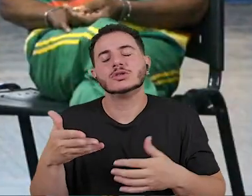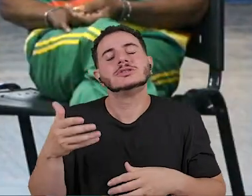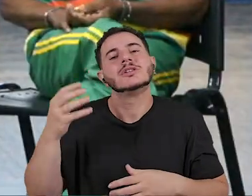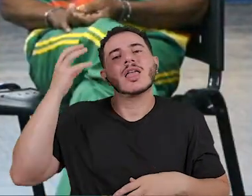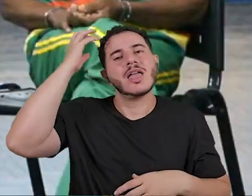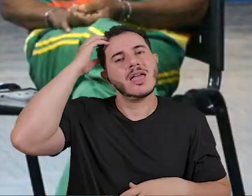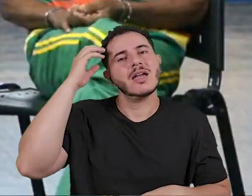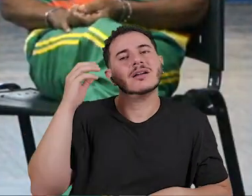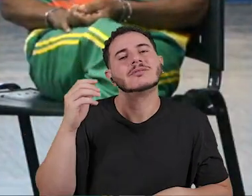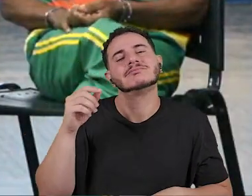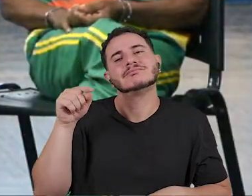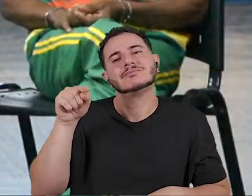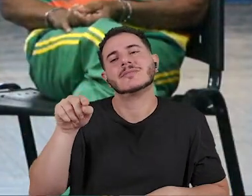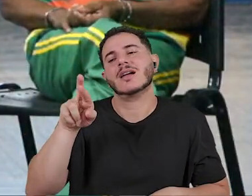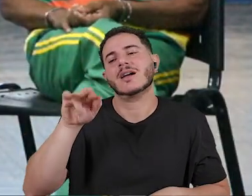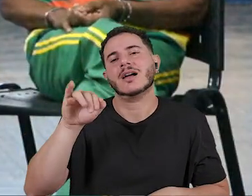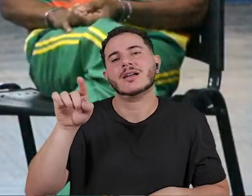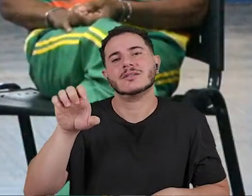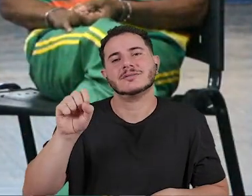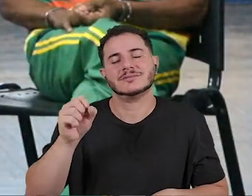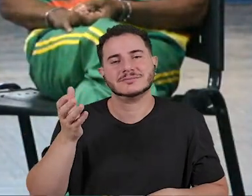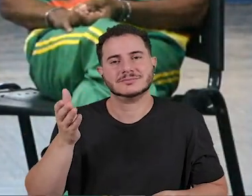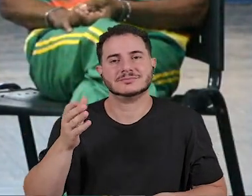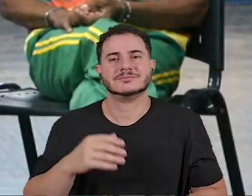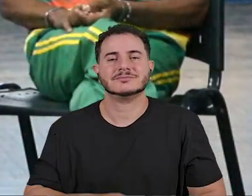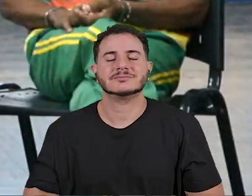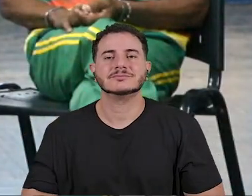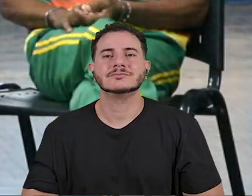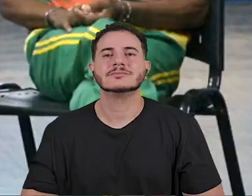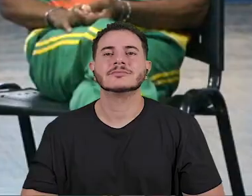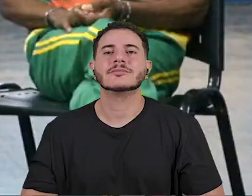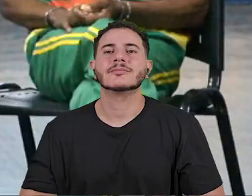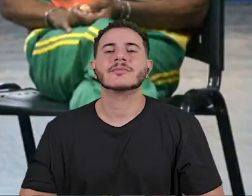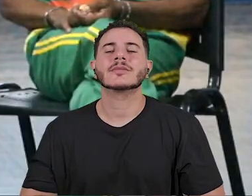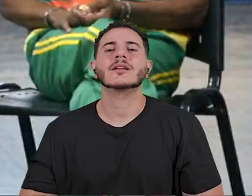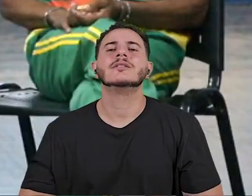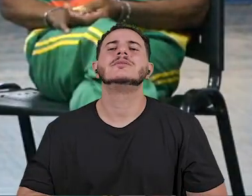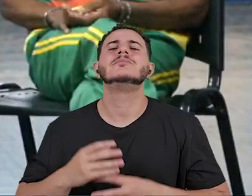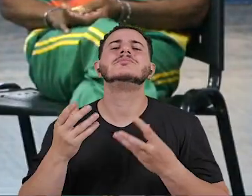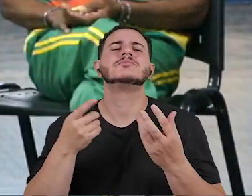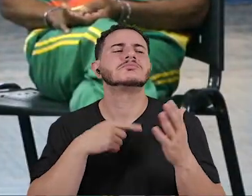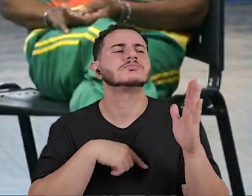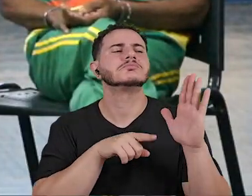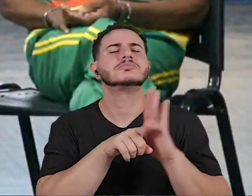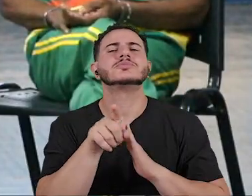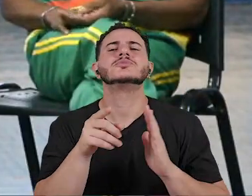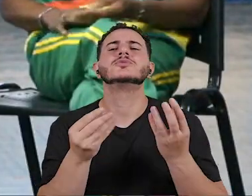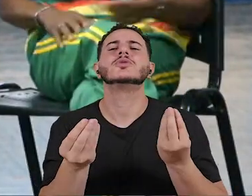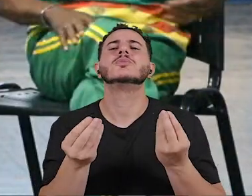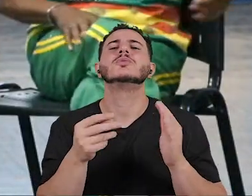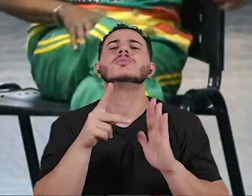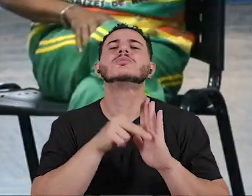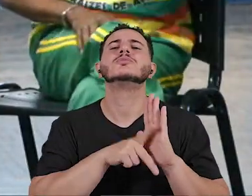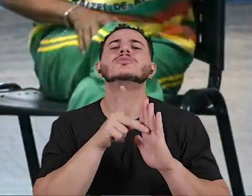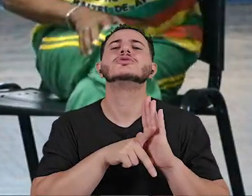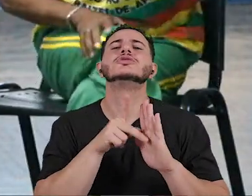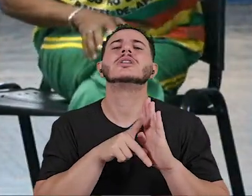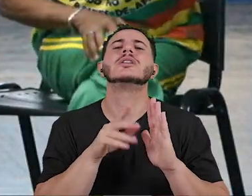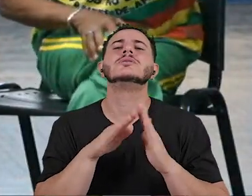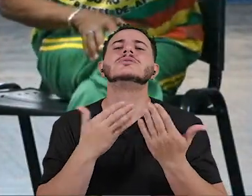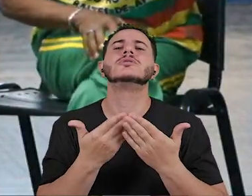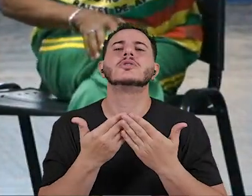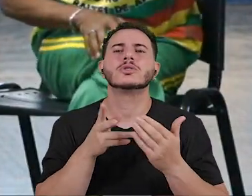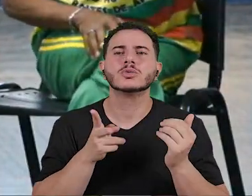pode. E o projeto com as crianças na escola? Continua? Parou? Você quer responder?